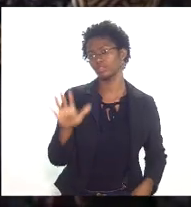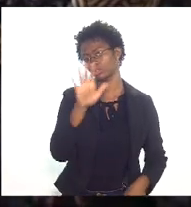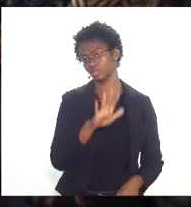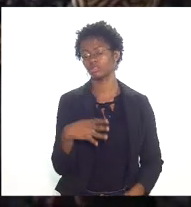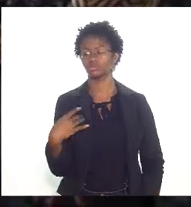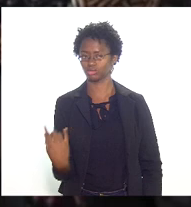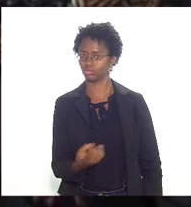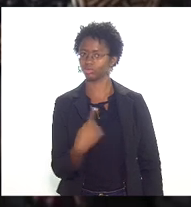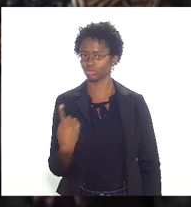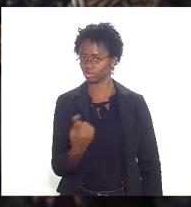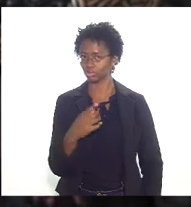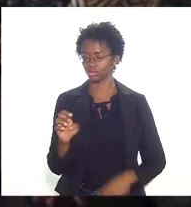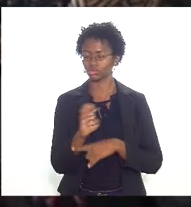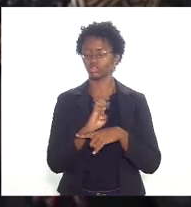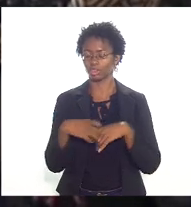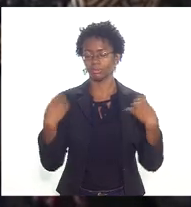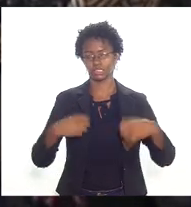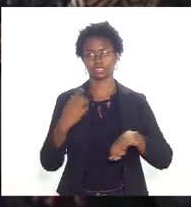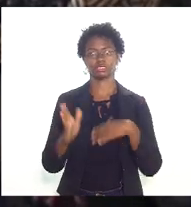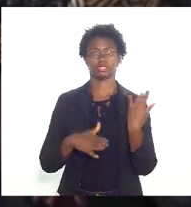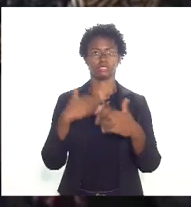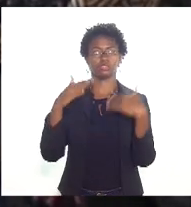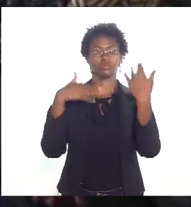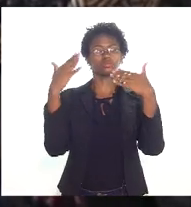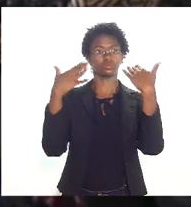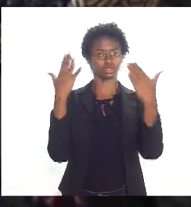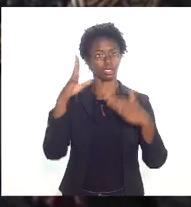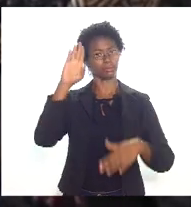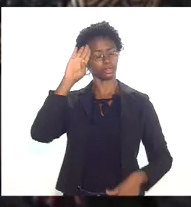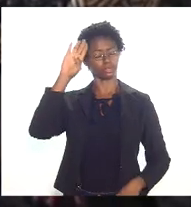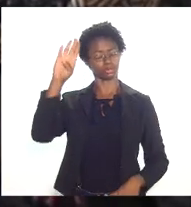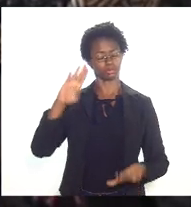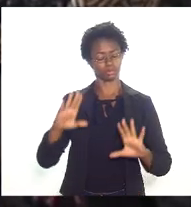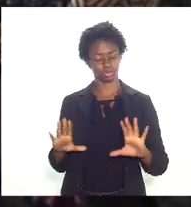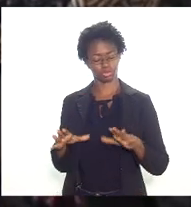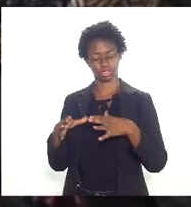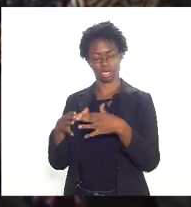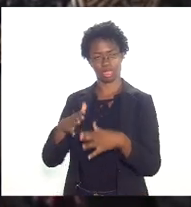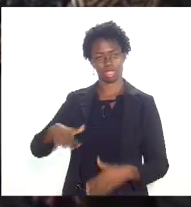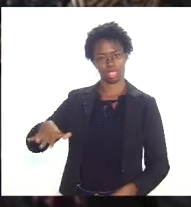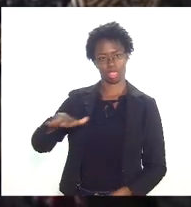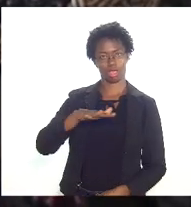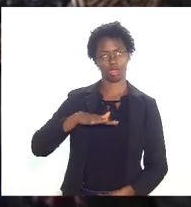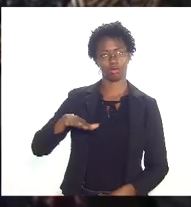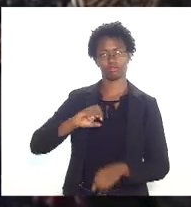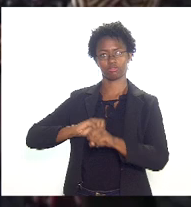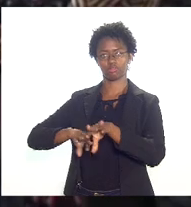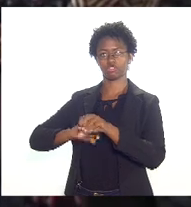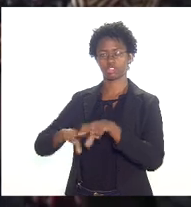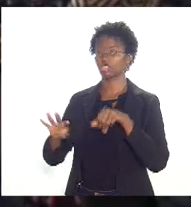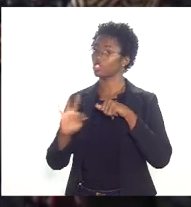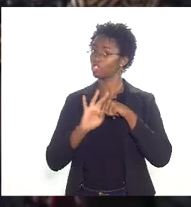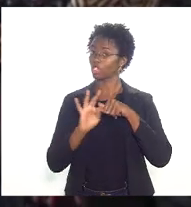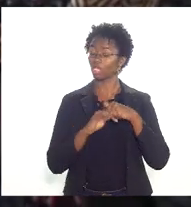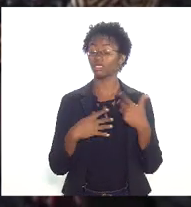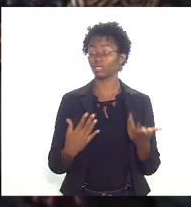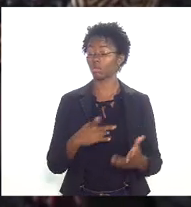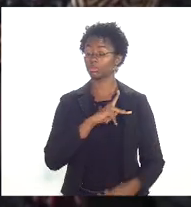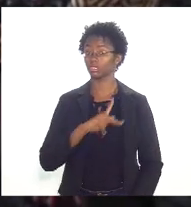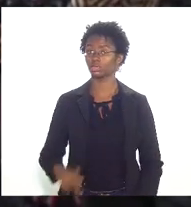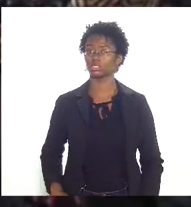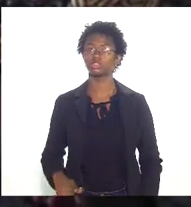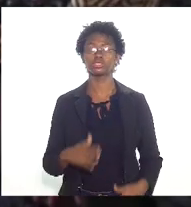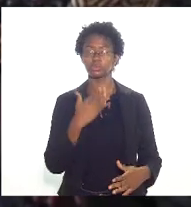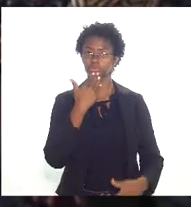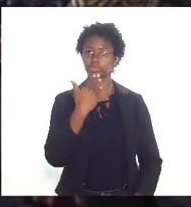precisa avançar na parte principalmente a educação técnica Presidente Eu gostaria de pedir a terra